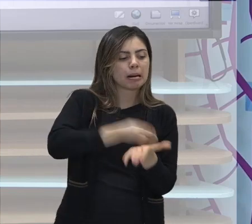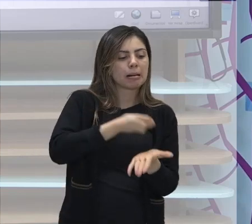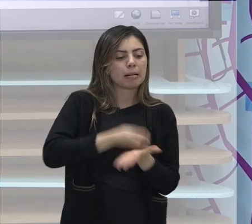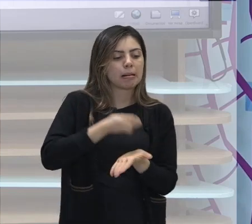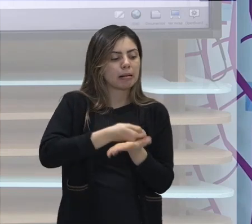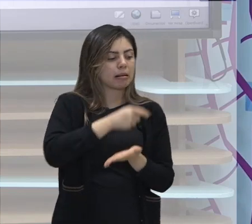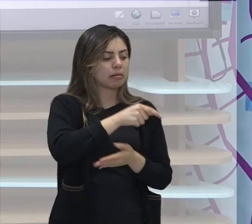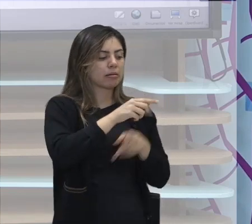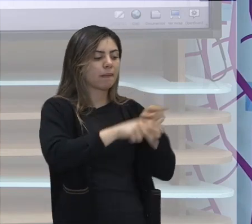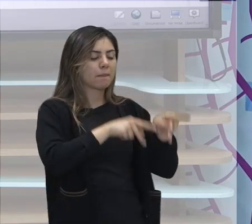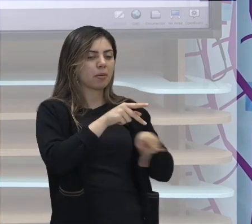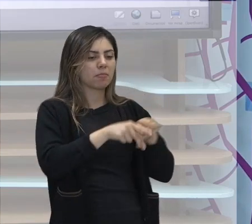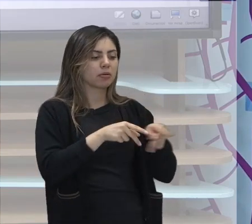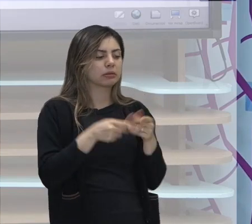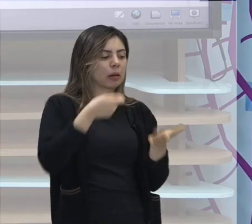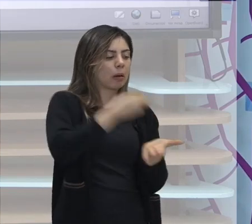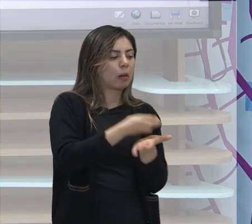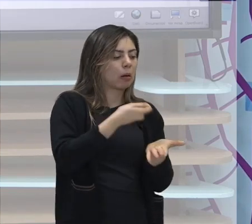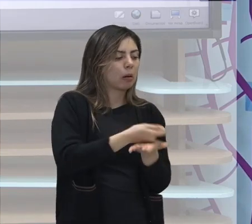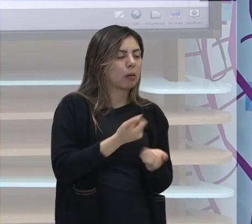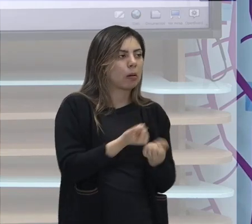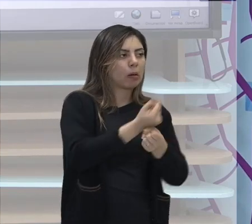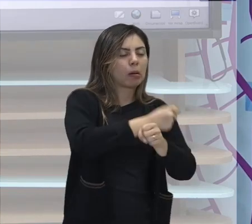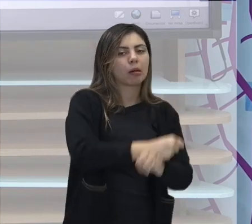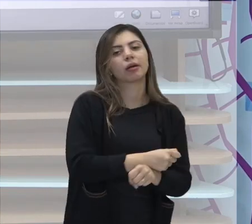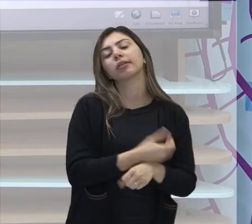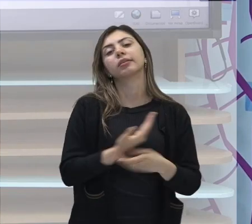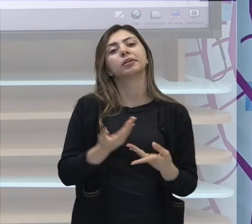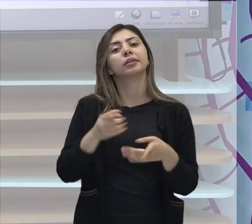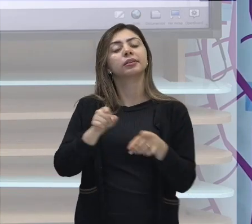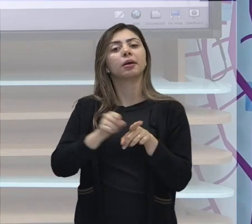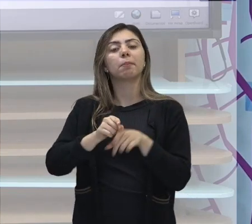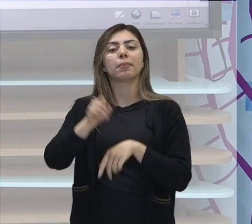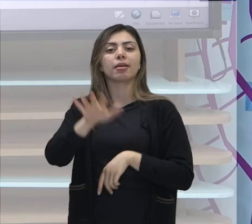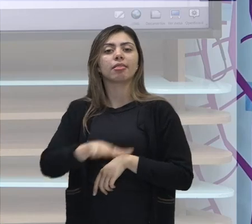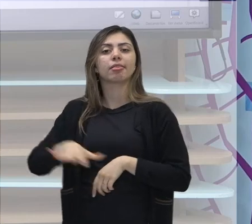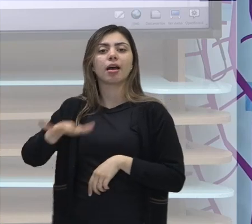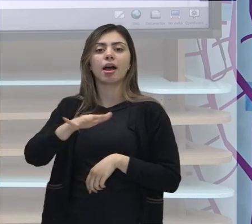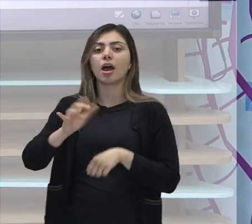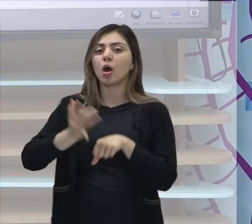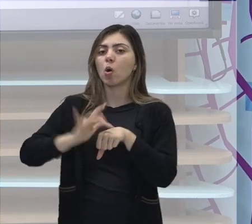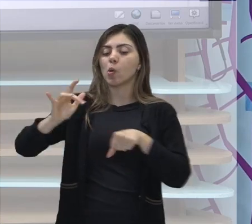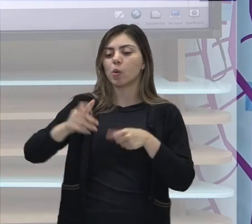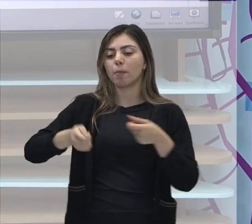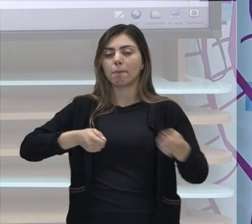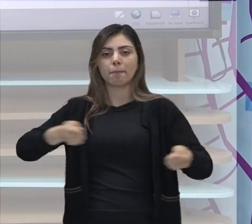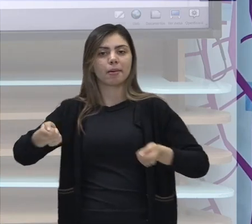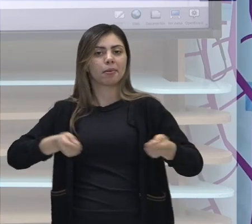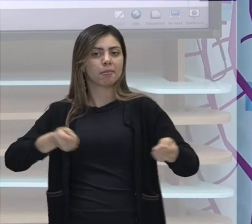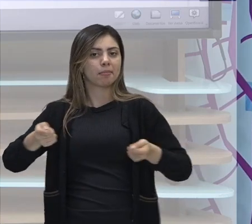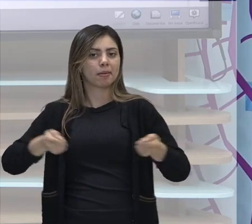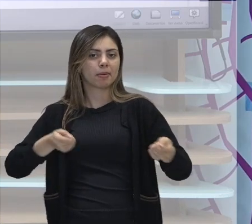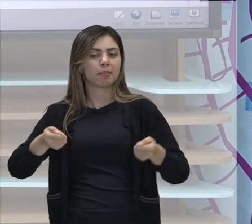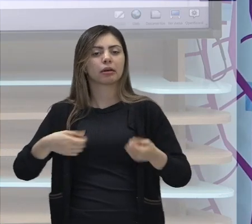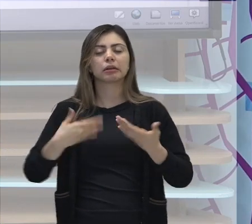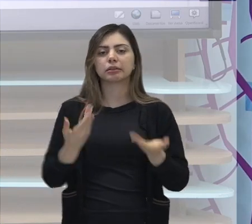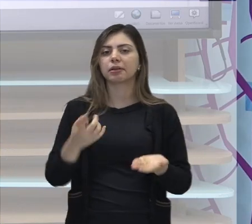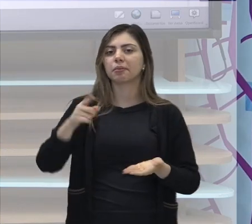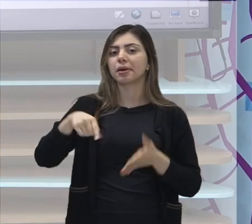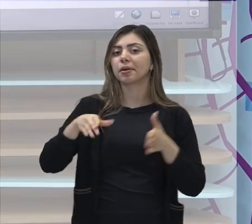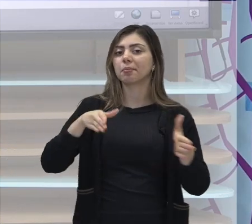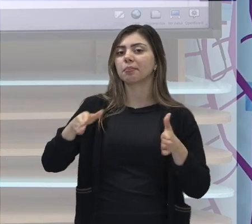essa população, assim como na mineração. Estamos falando de um período na qual